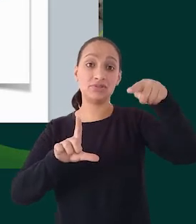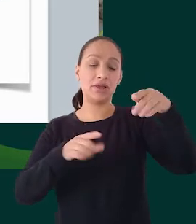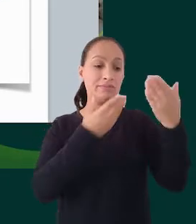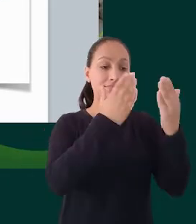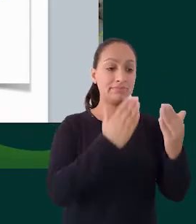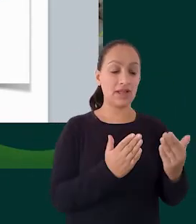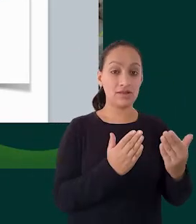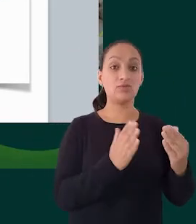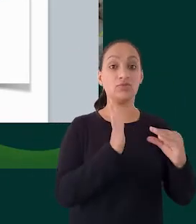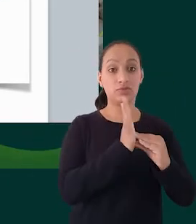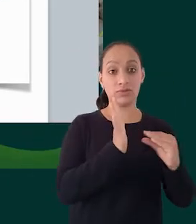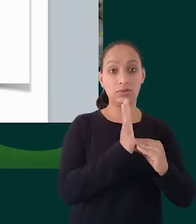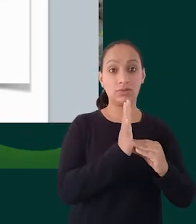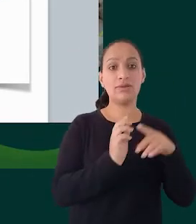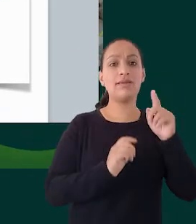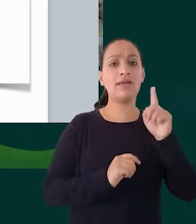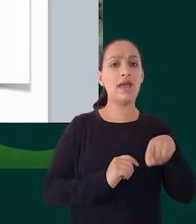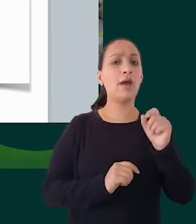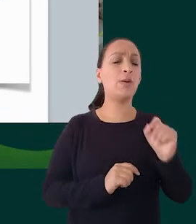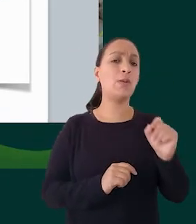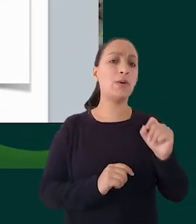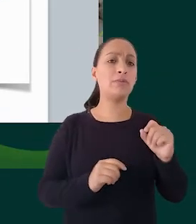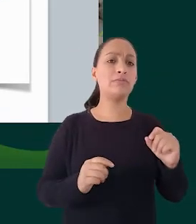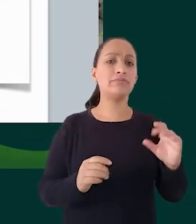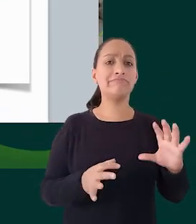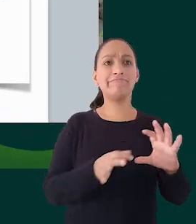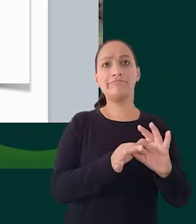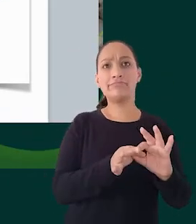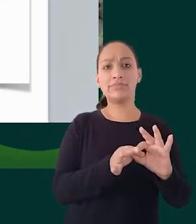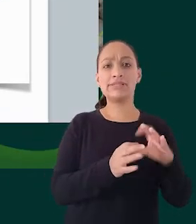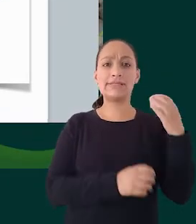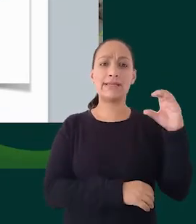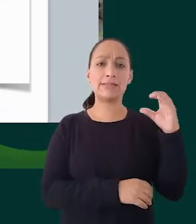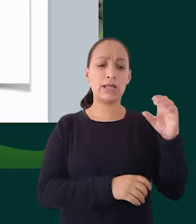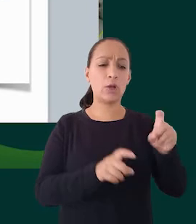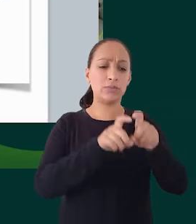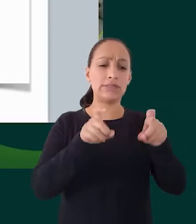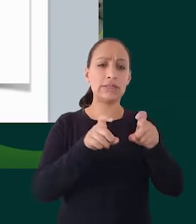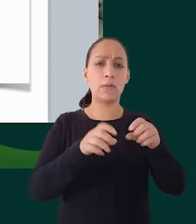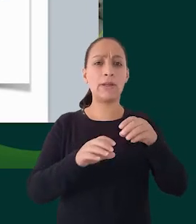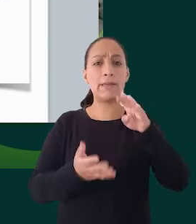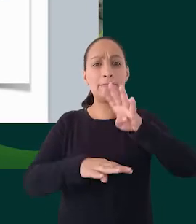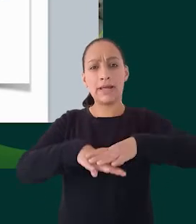uma comunhão de ciência da computação e matemática e estatística,